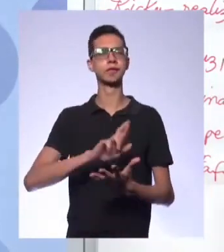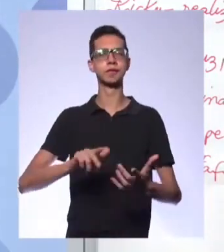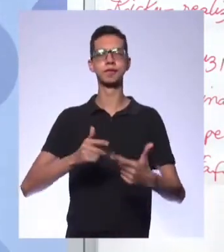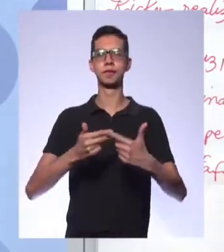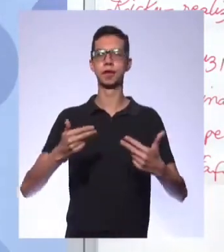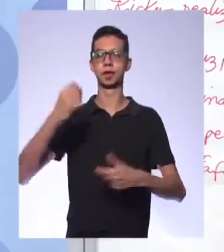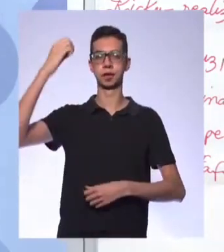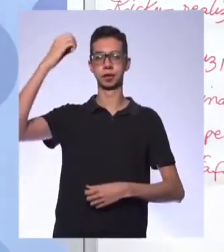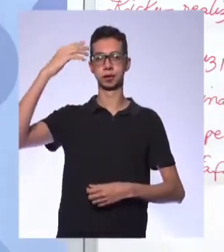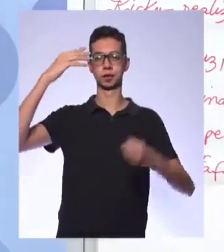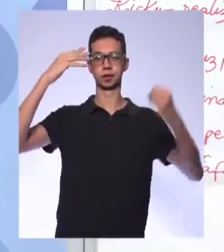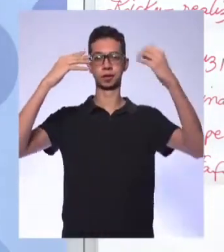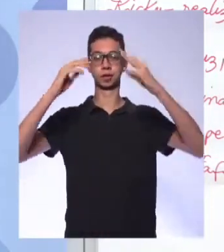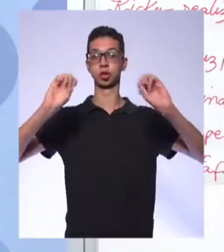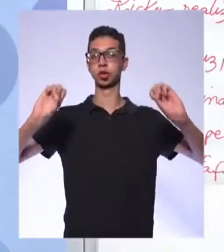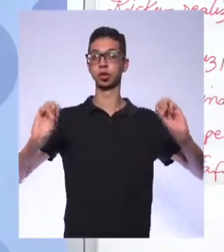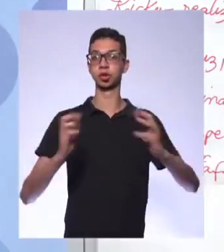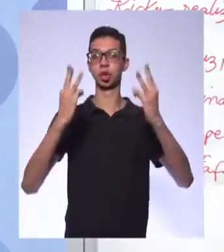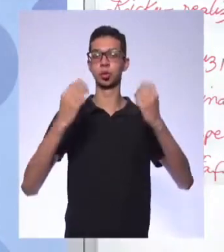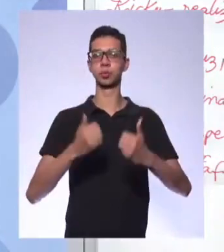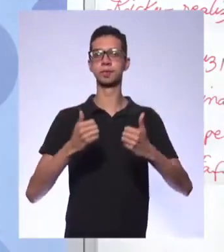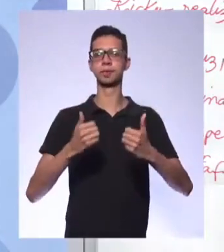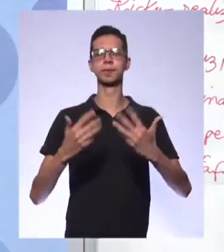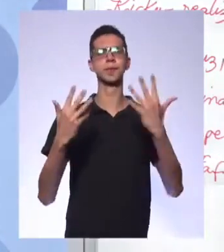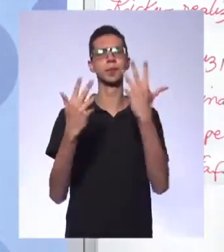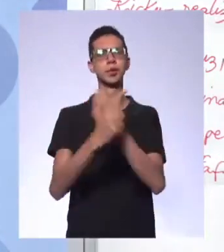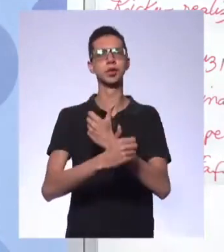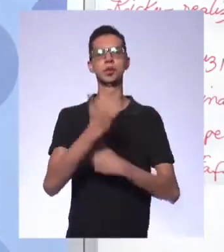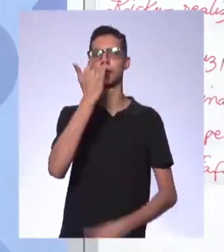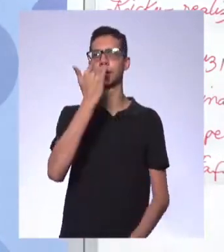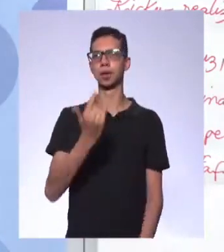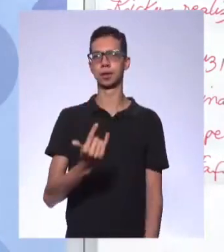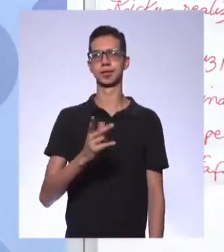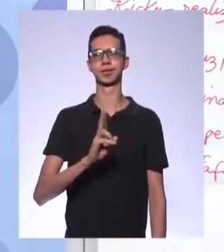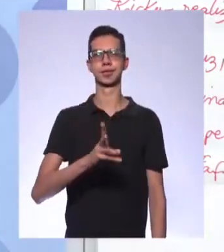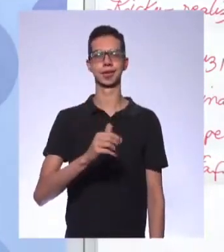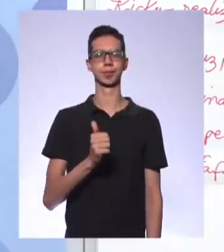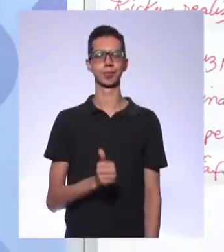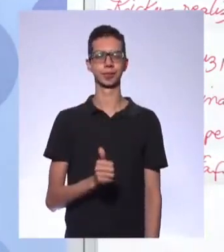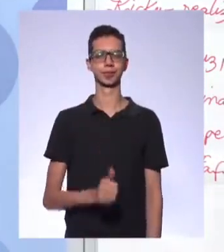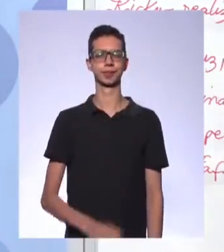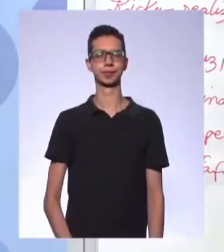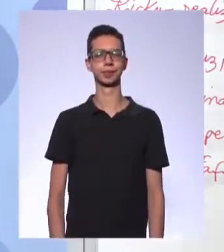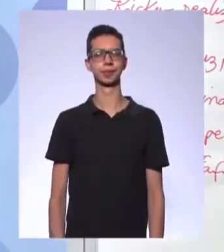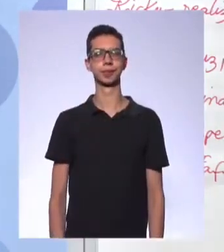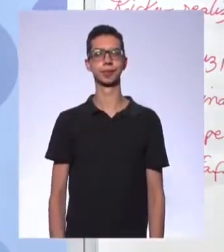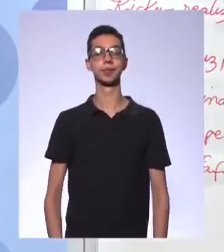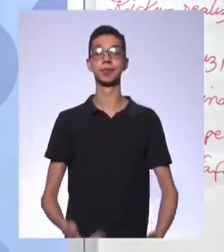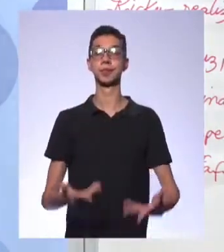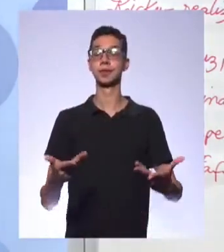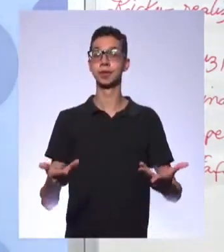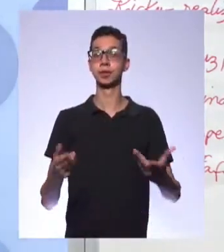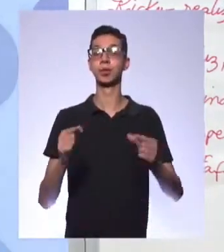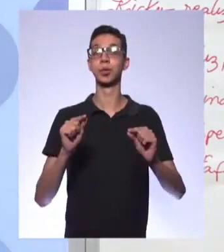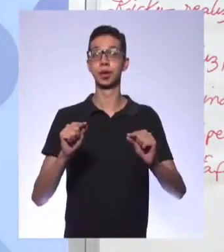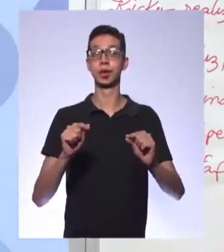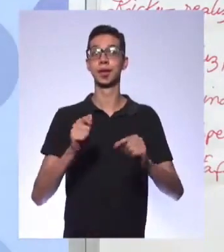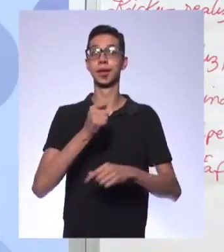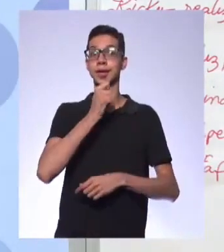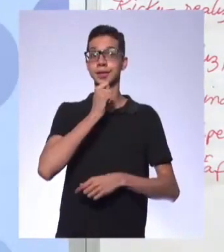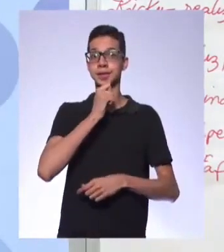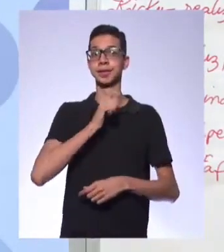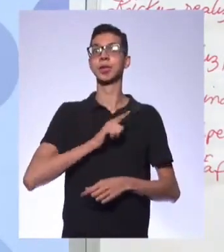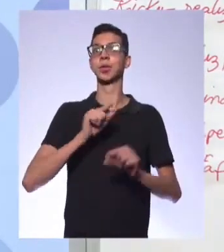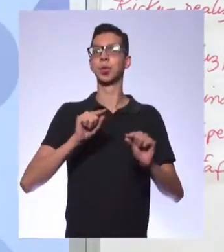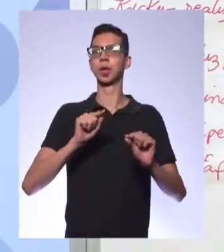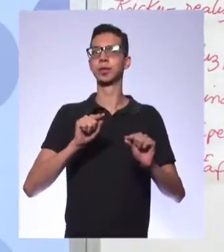para tornar esse show ainda mais positivo, mais bonito, mais atrativo. Tá bom? Olha só. Então, nós temos ainda, né,